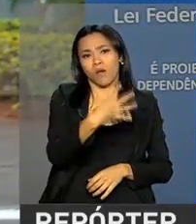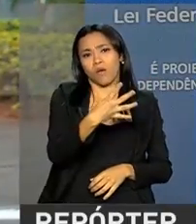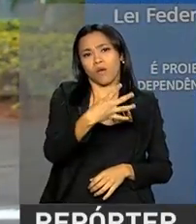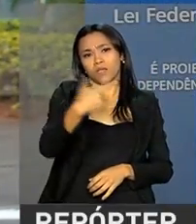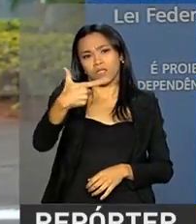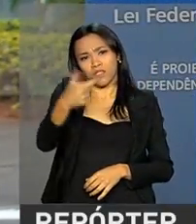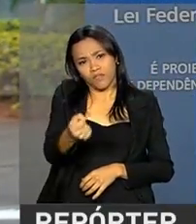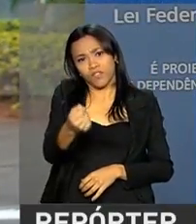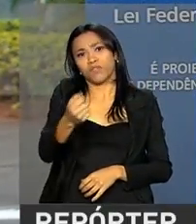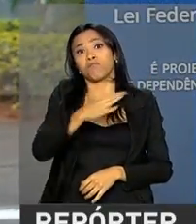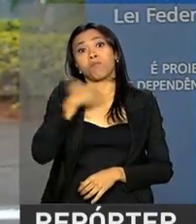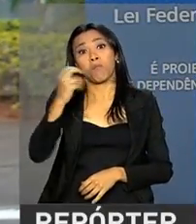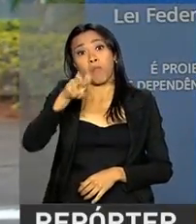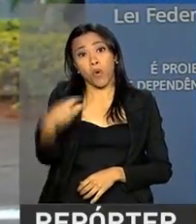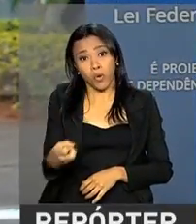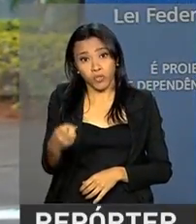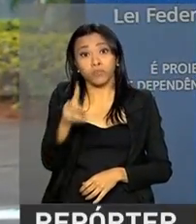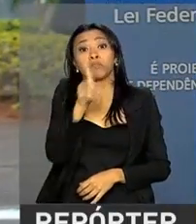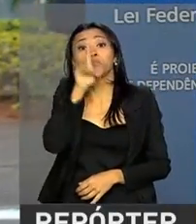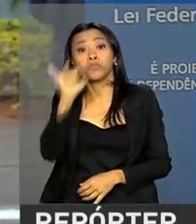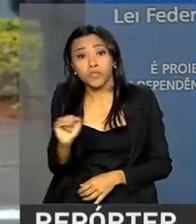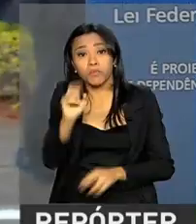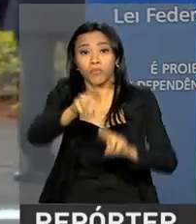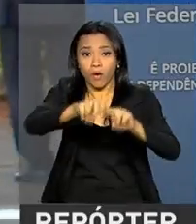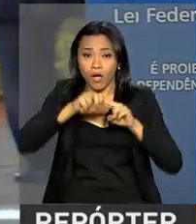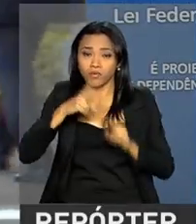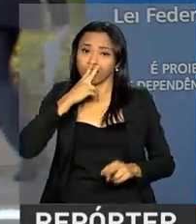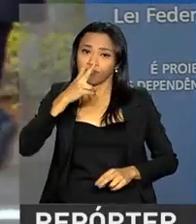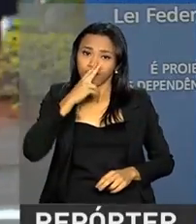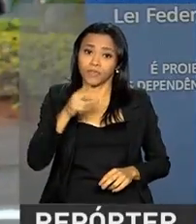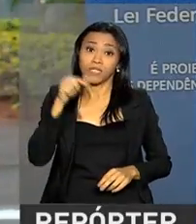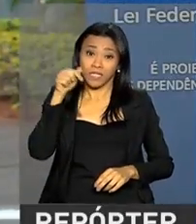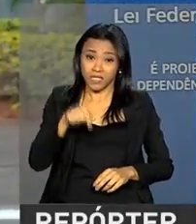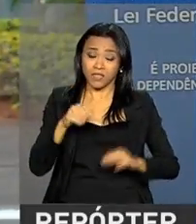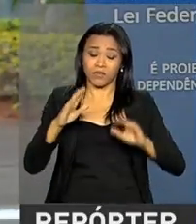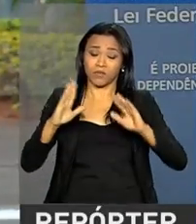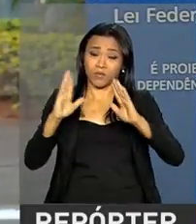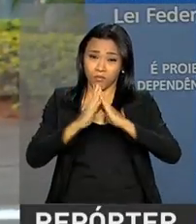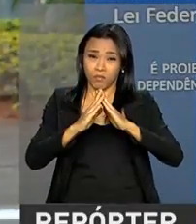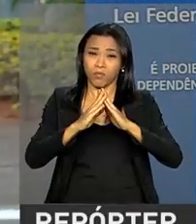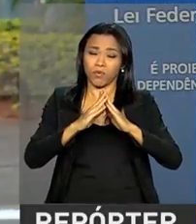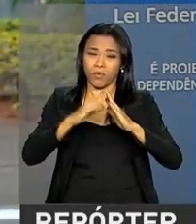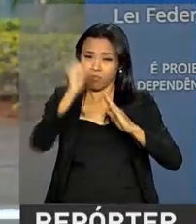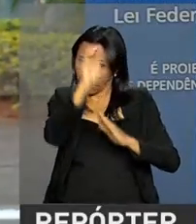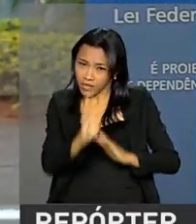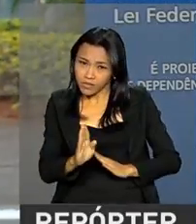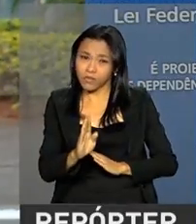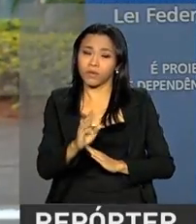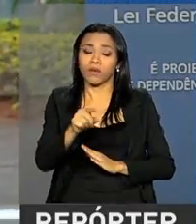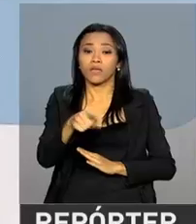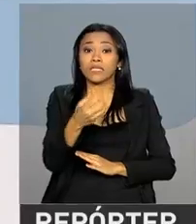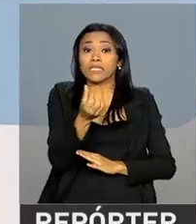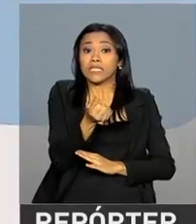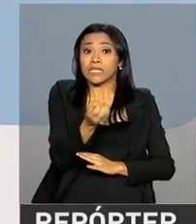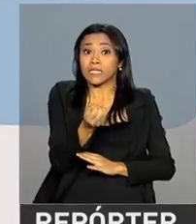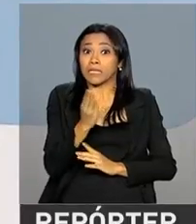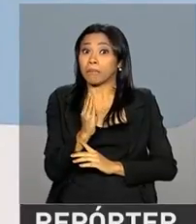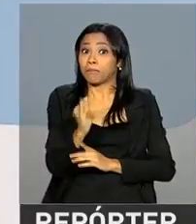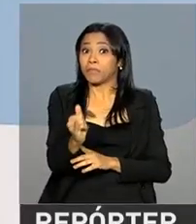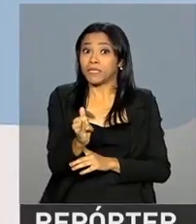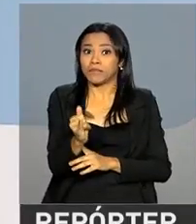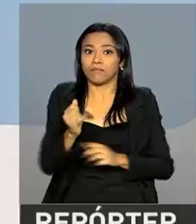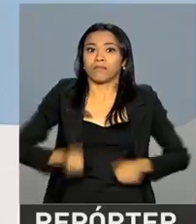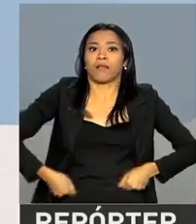causadas pelo tabagismo um hábito que custa ao país 60 bilhões por ano em despesas médicas estamos